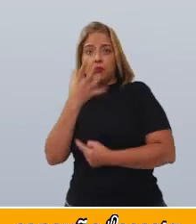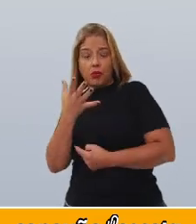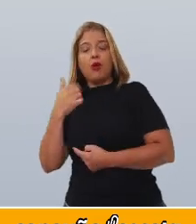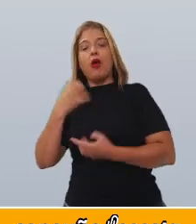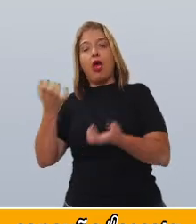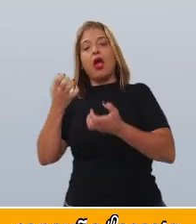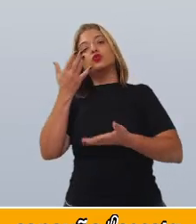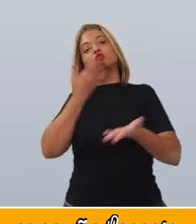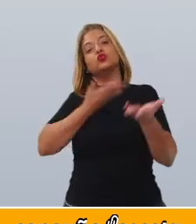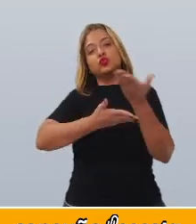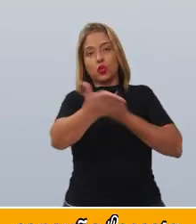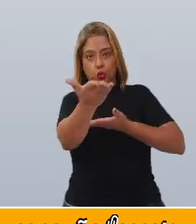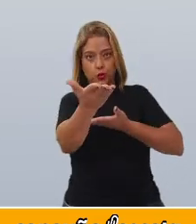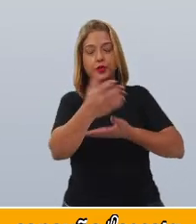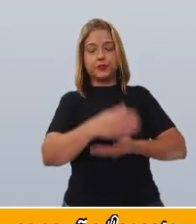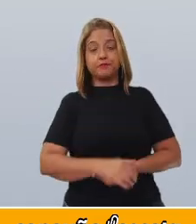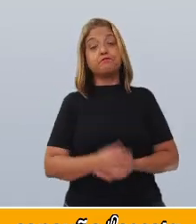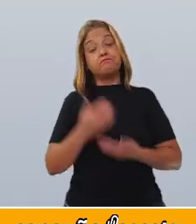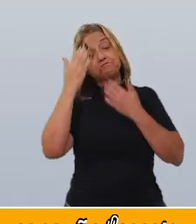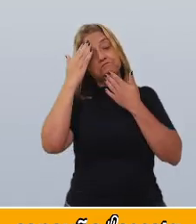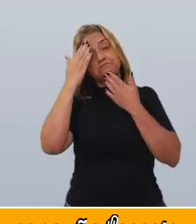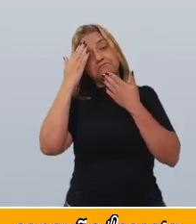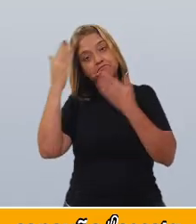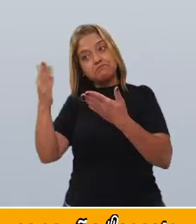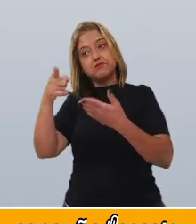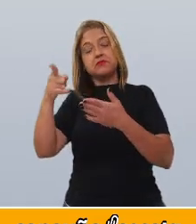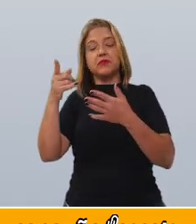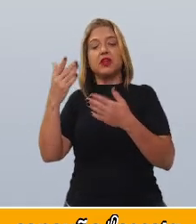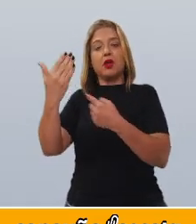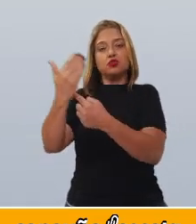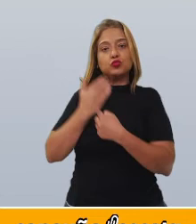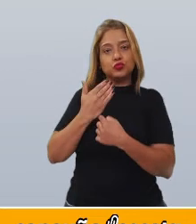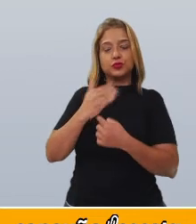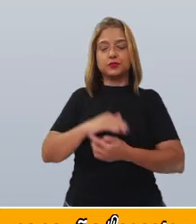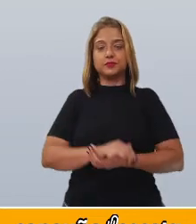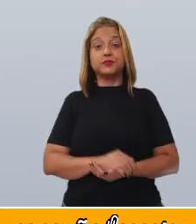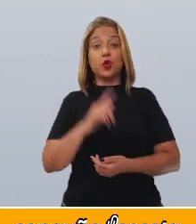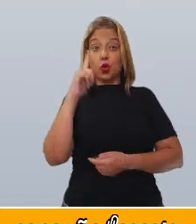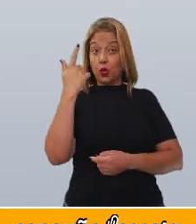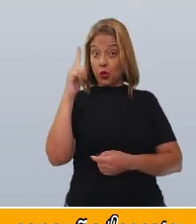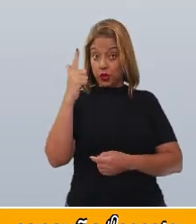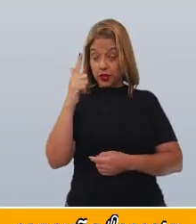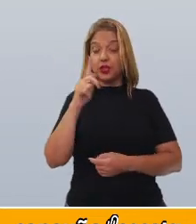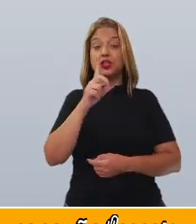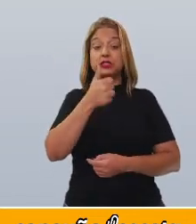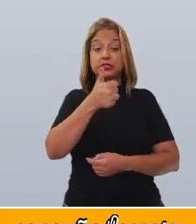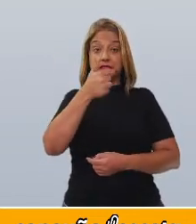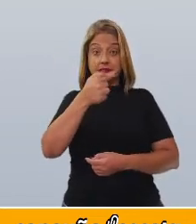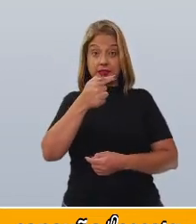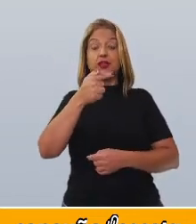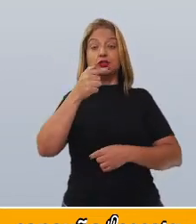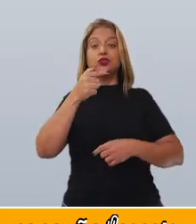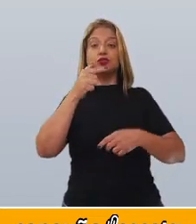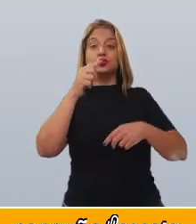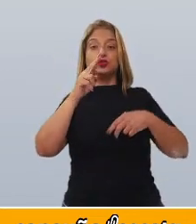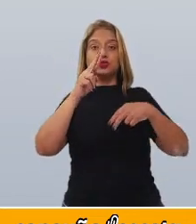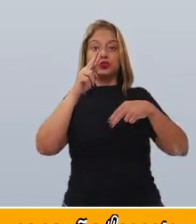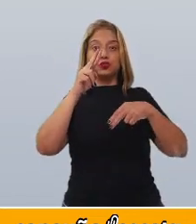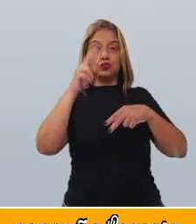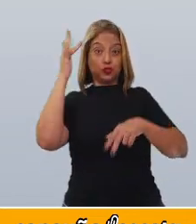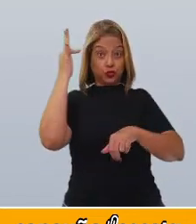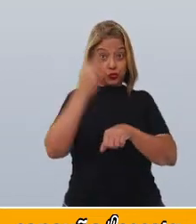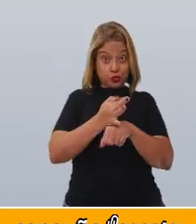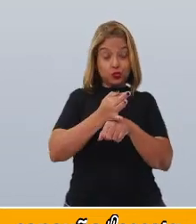produto. Desde já agradeço sua atenção. Goiânia, 17 de julho de